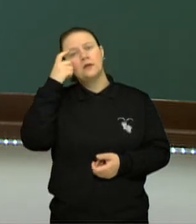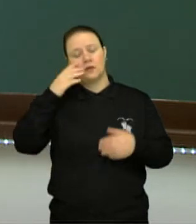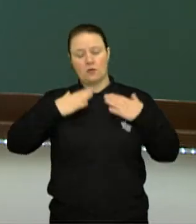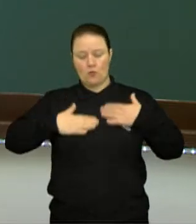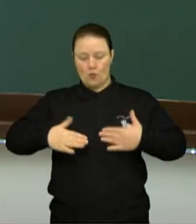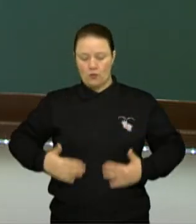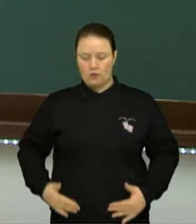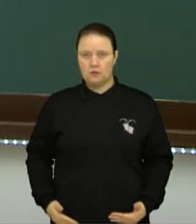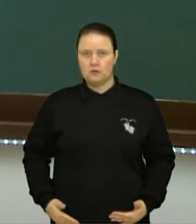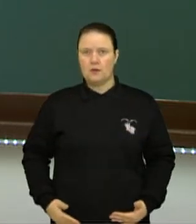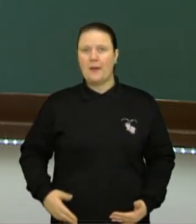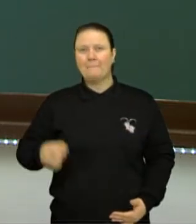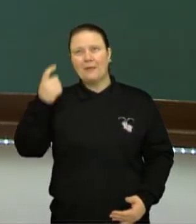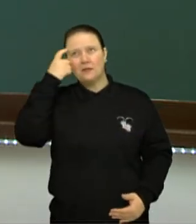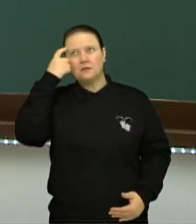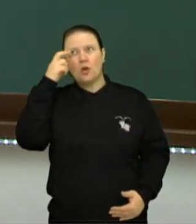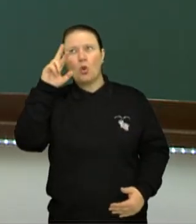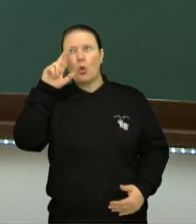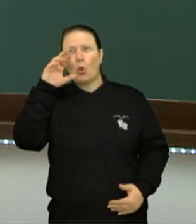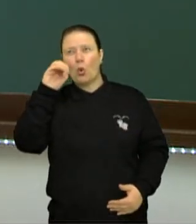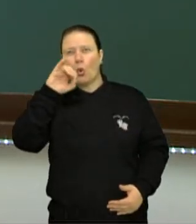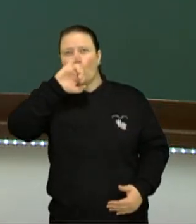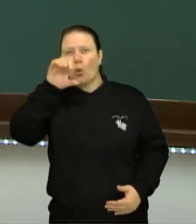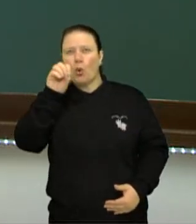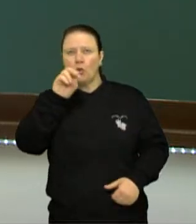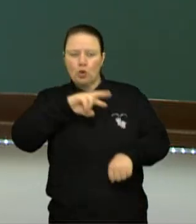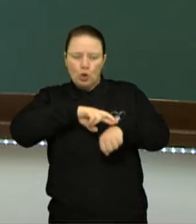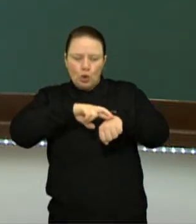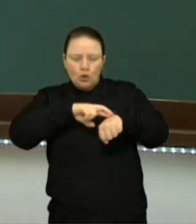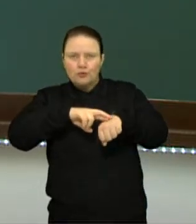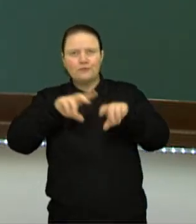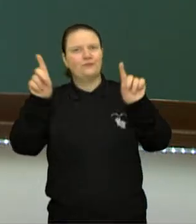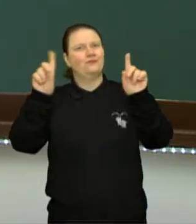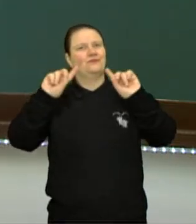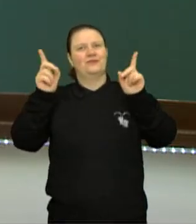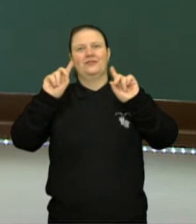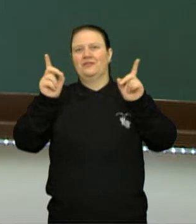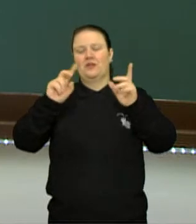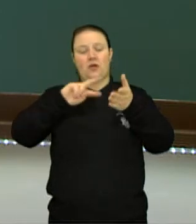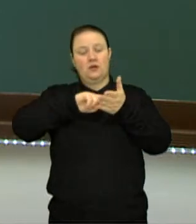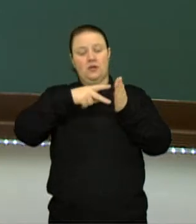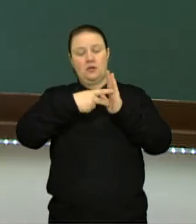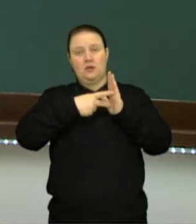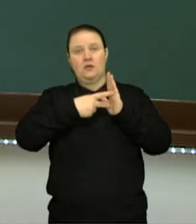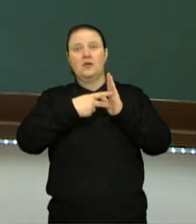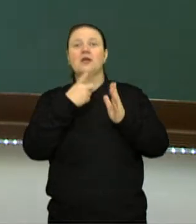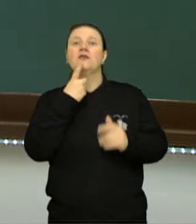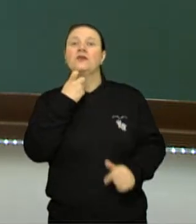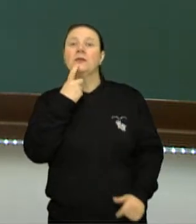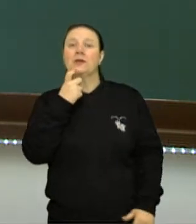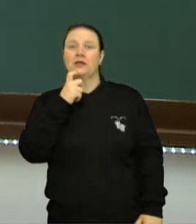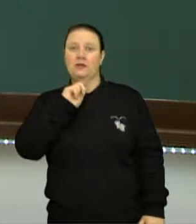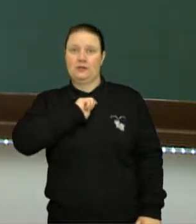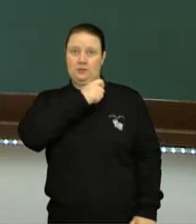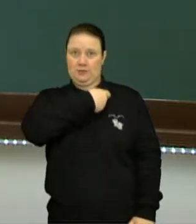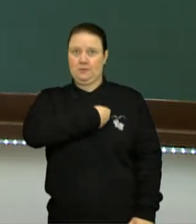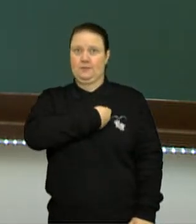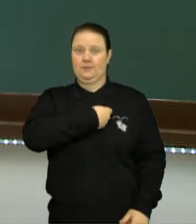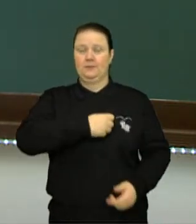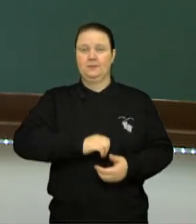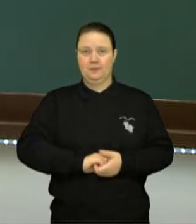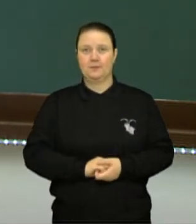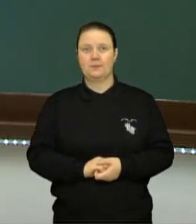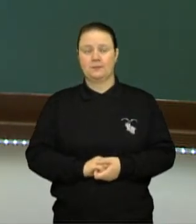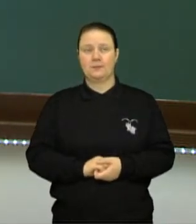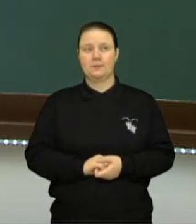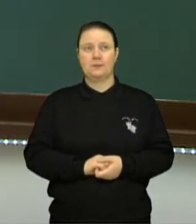era roxo, mas na verdade rojo em espanhol é vermelho, de acordo? Qual é tu